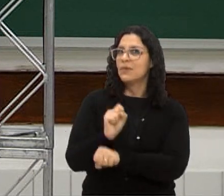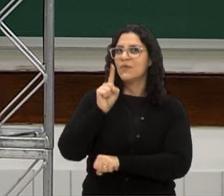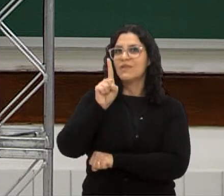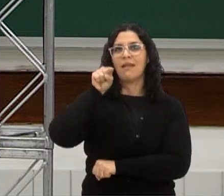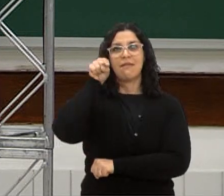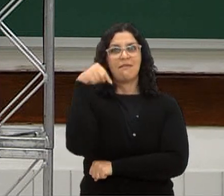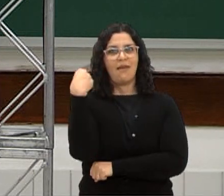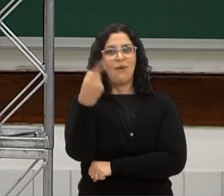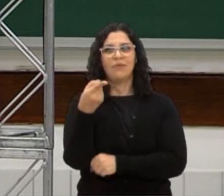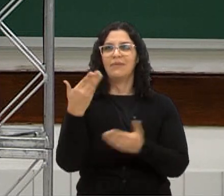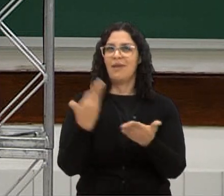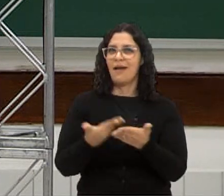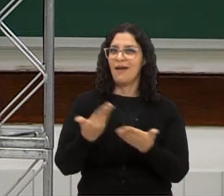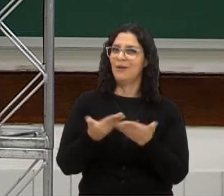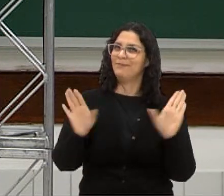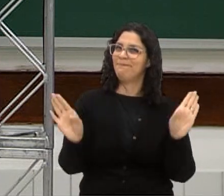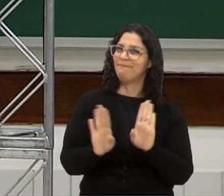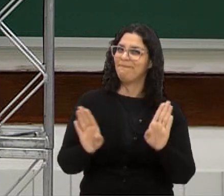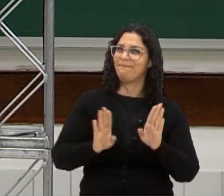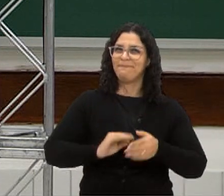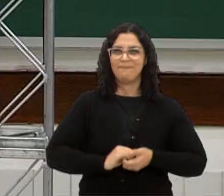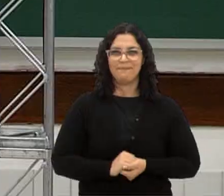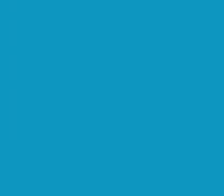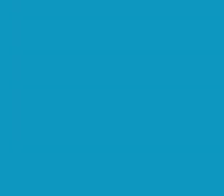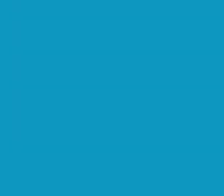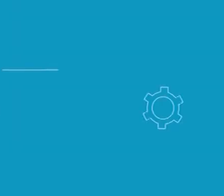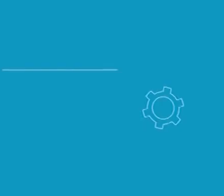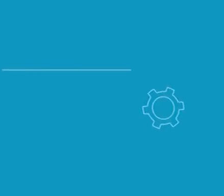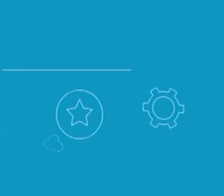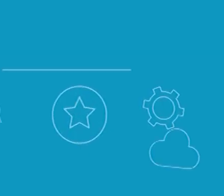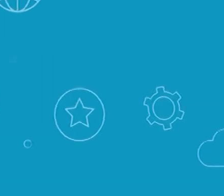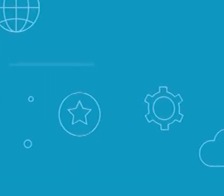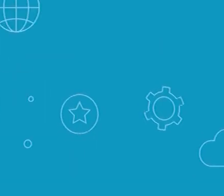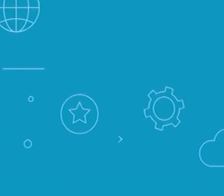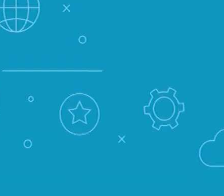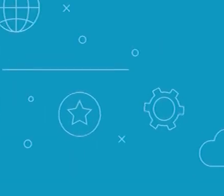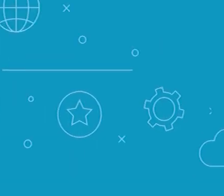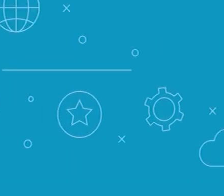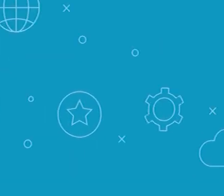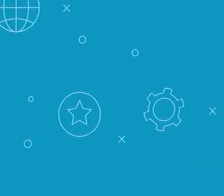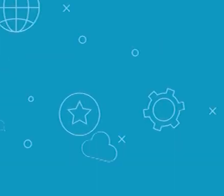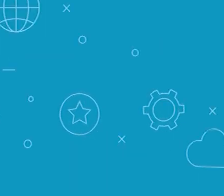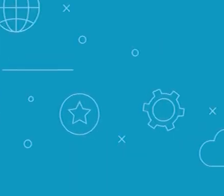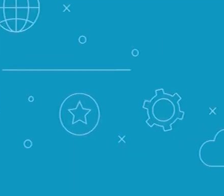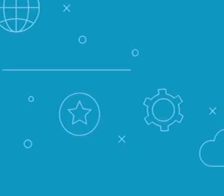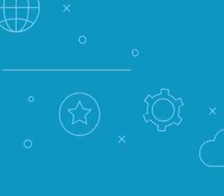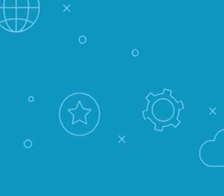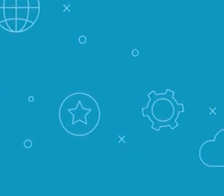você lá. Até a próxima.